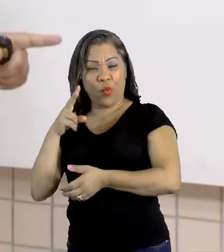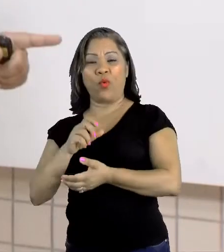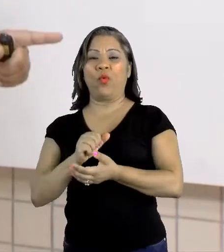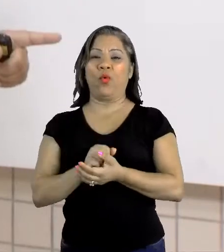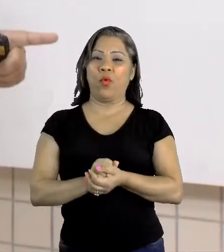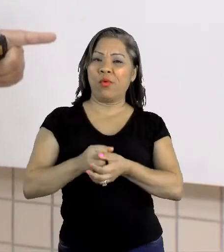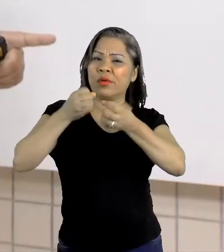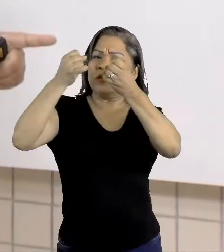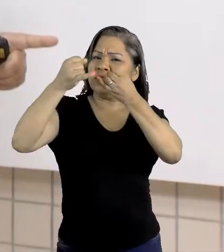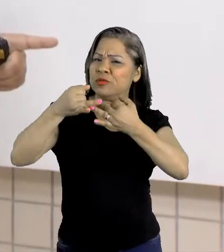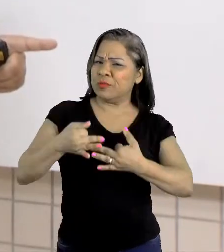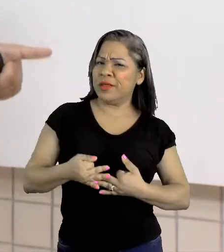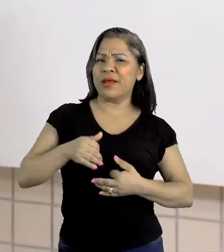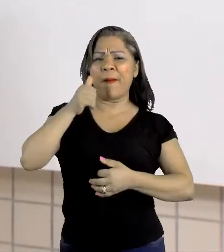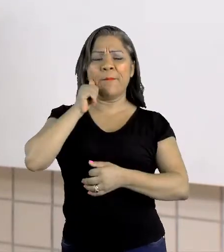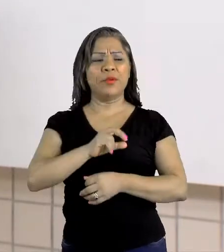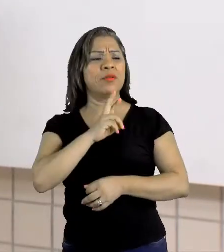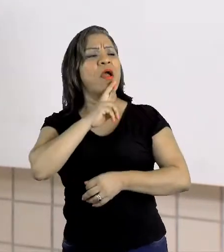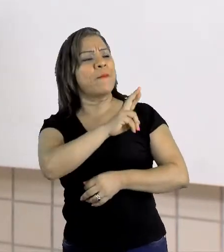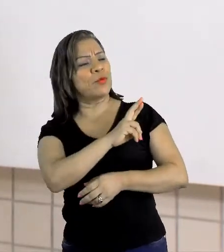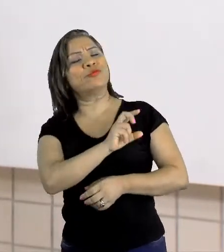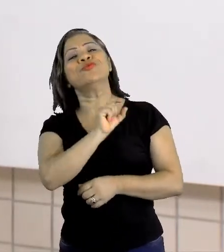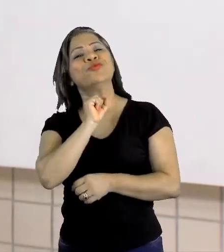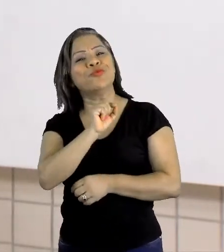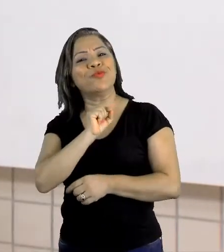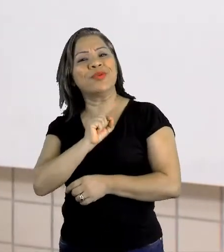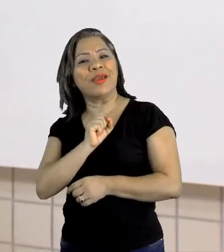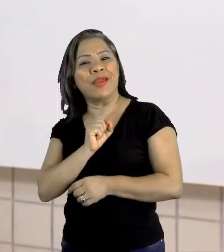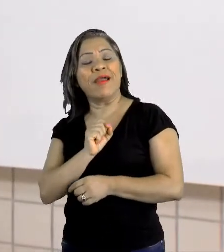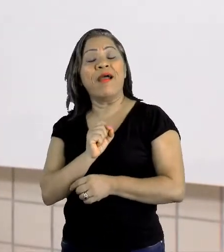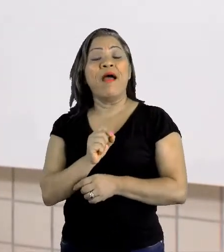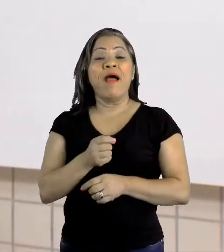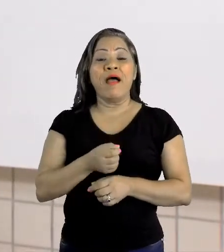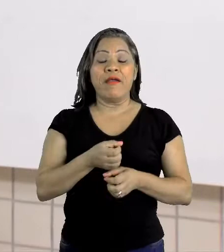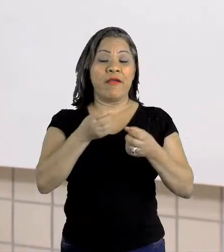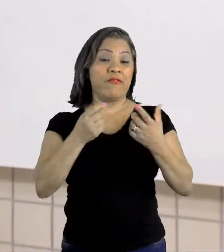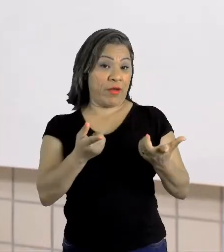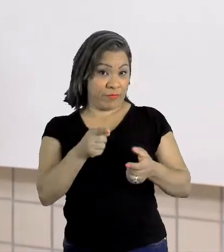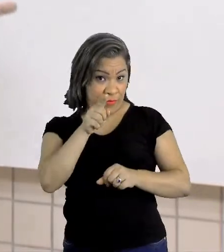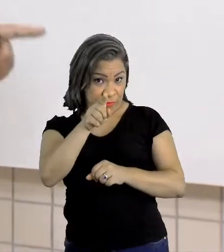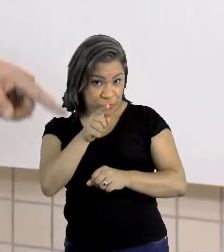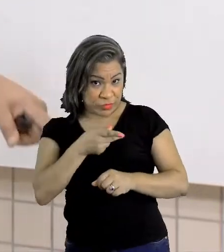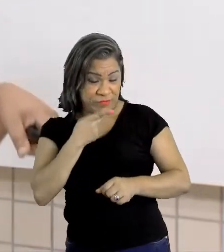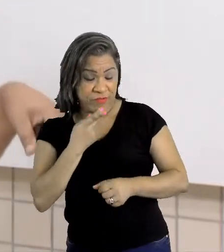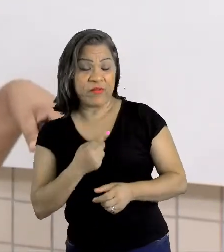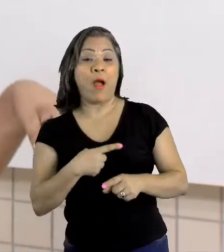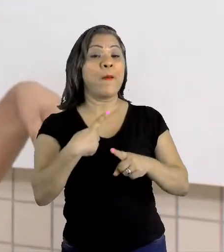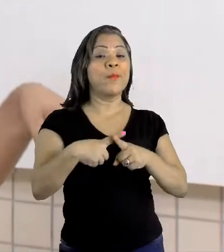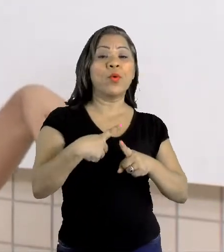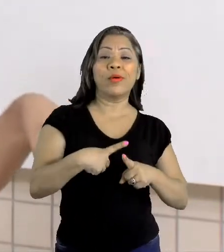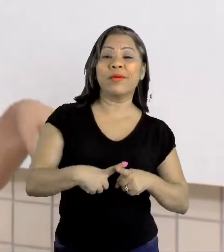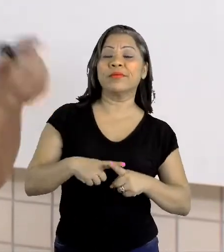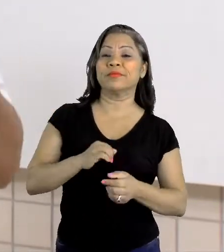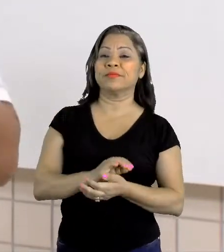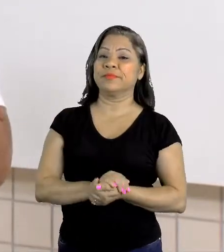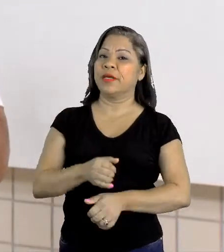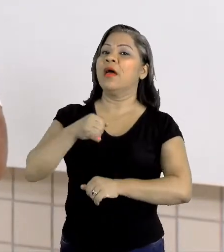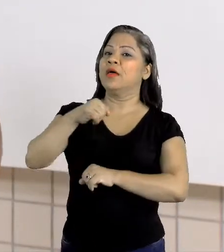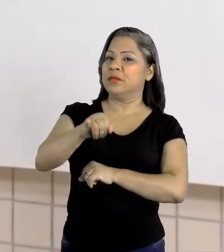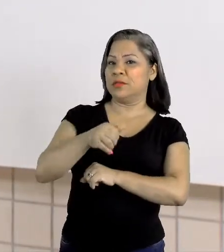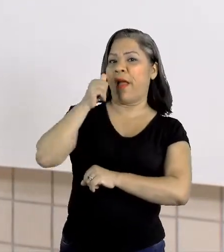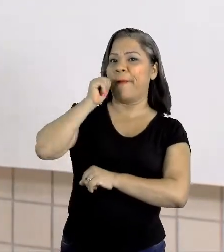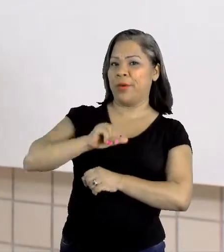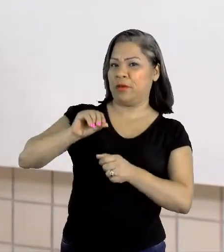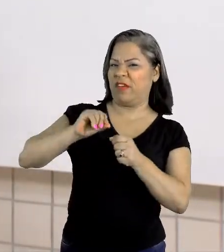ela respondia para ele. E vai dizer por quê que você está dizendo, se ela falava a verdade ou